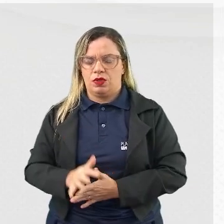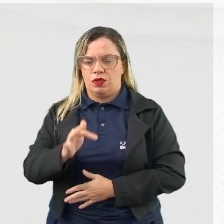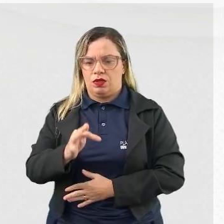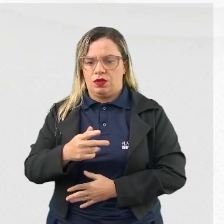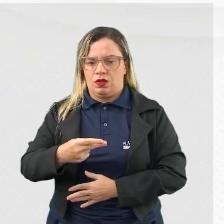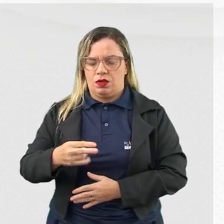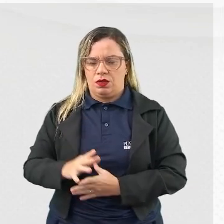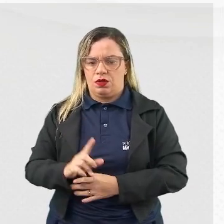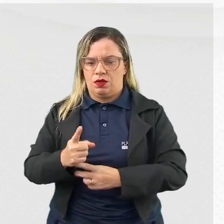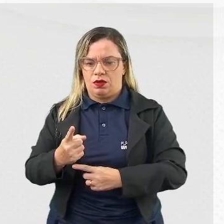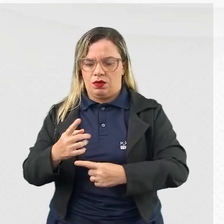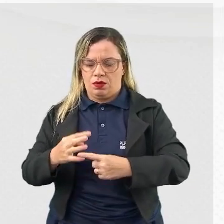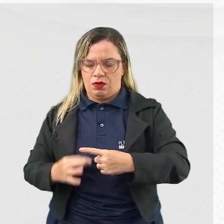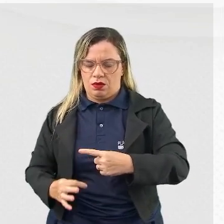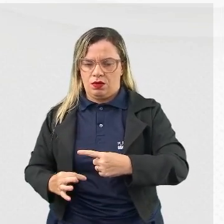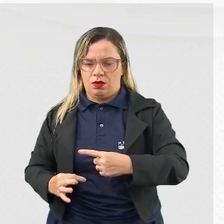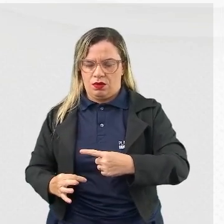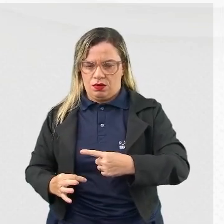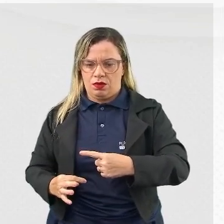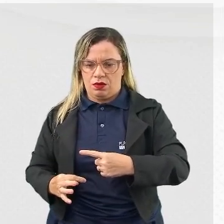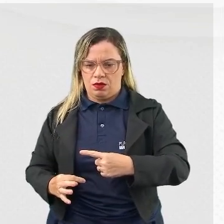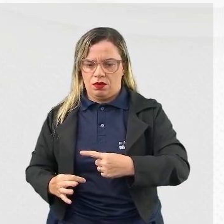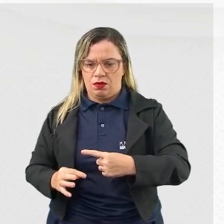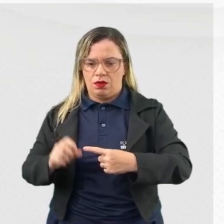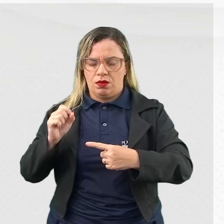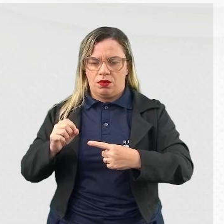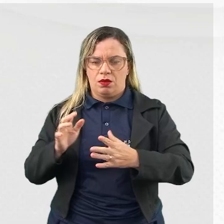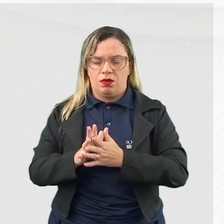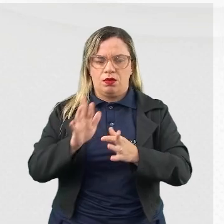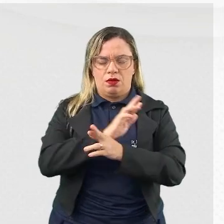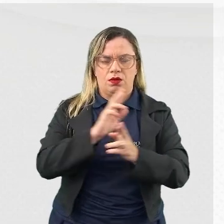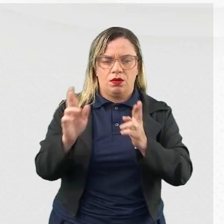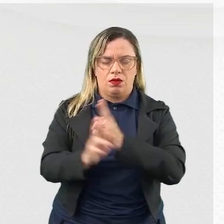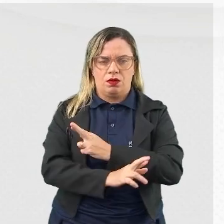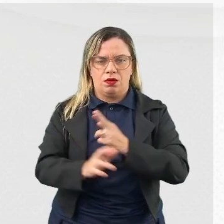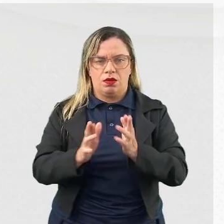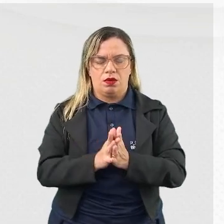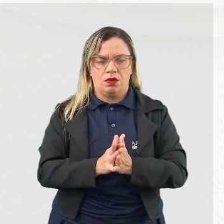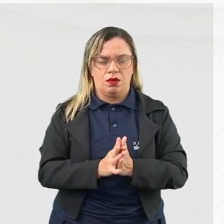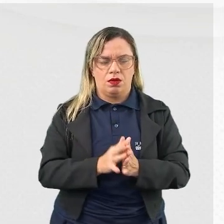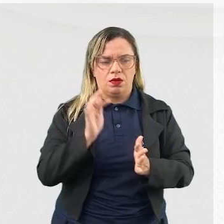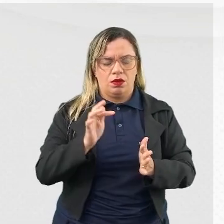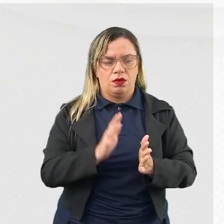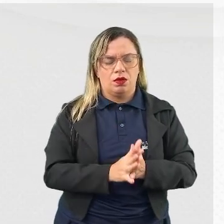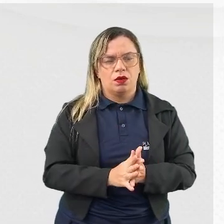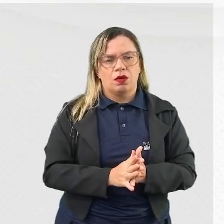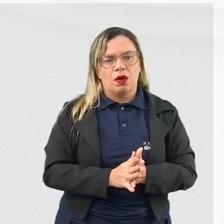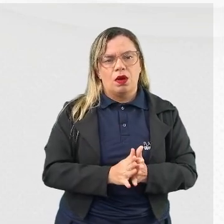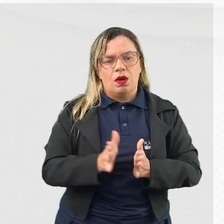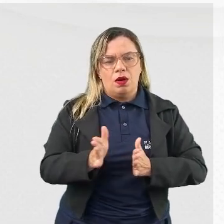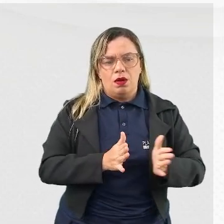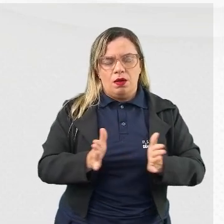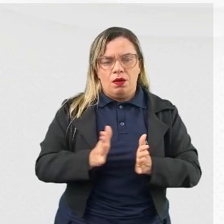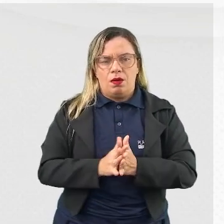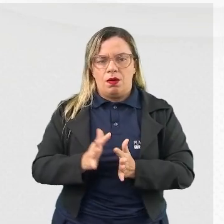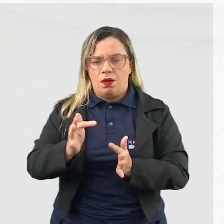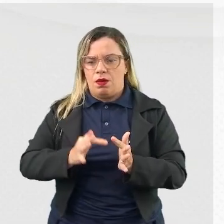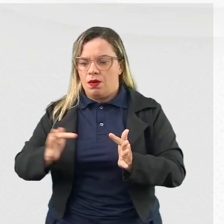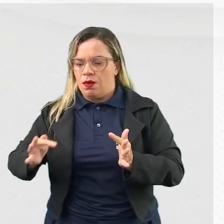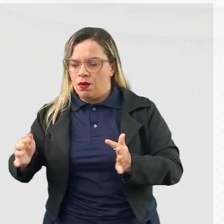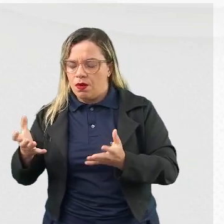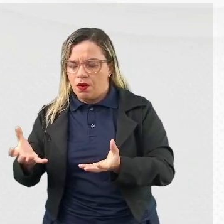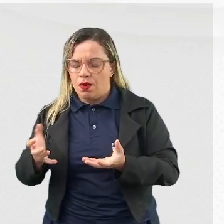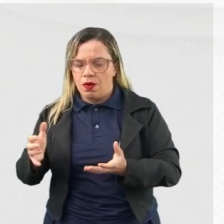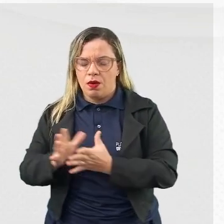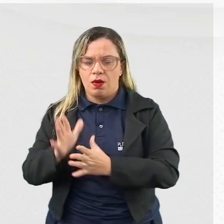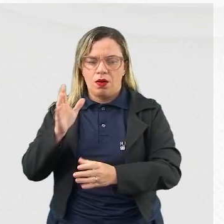frequência é o inverso do período. Tá? Então, é a relação entre período e frequência. Se você tiver o valor do período, quiser calcular a